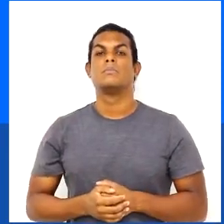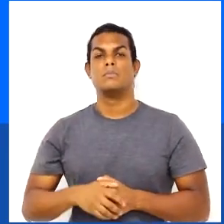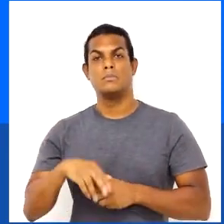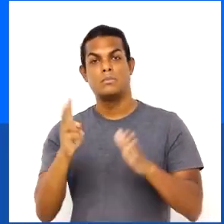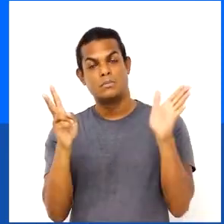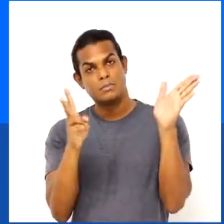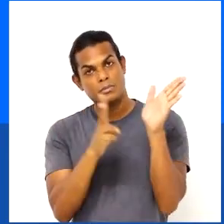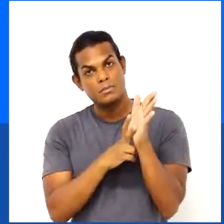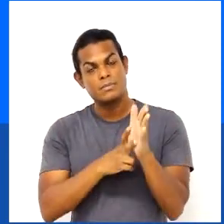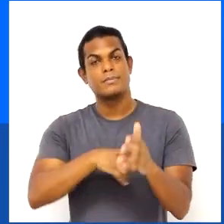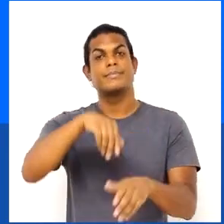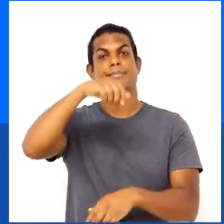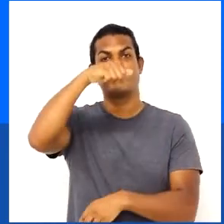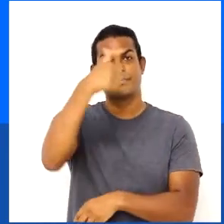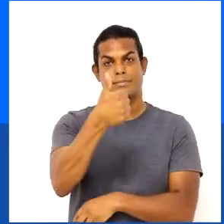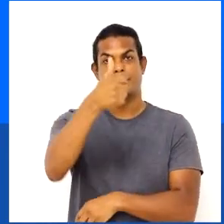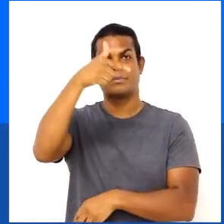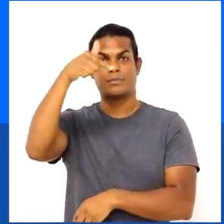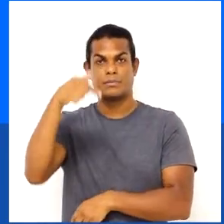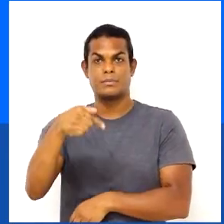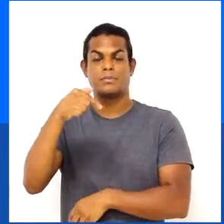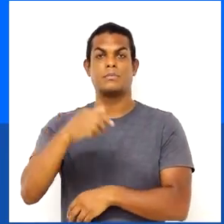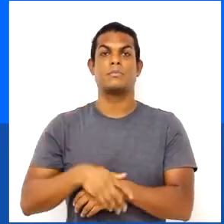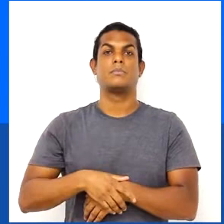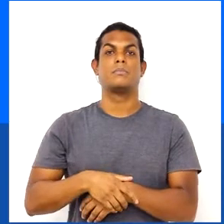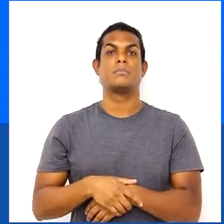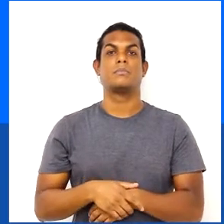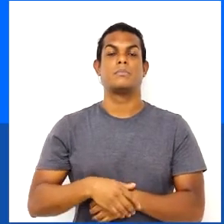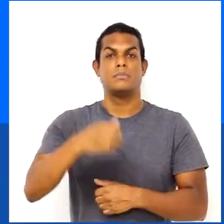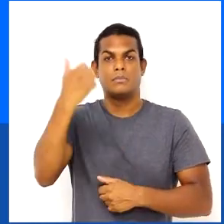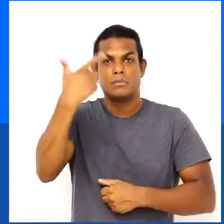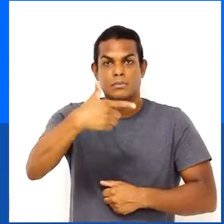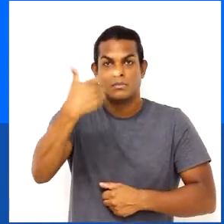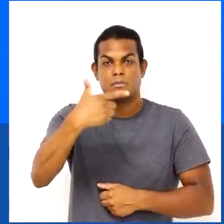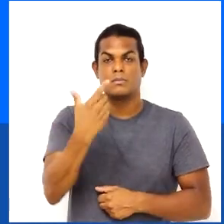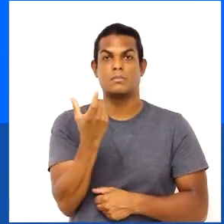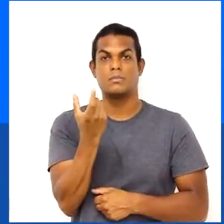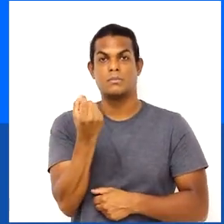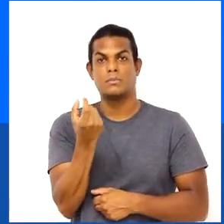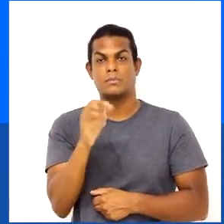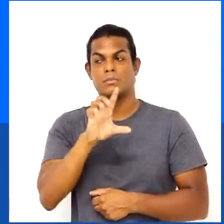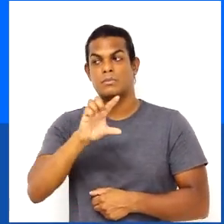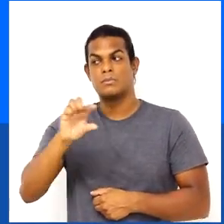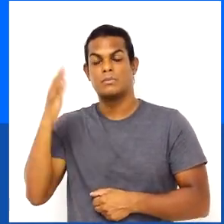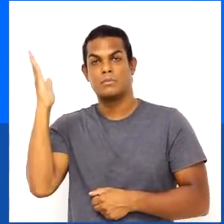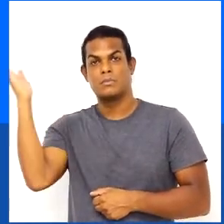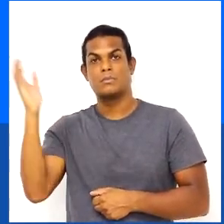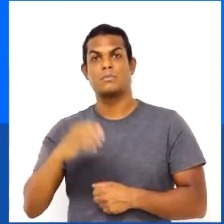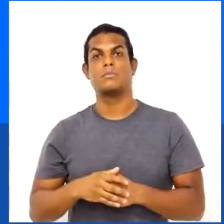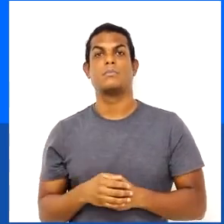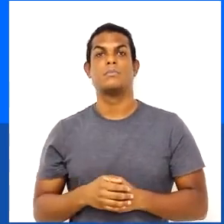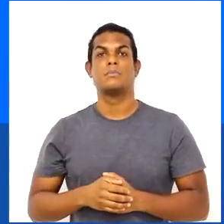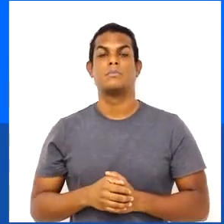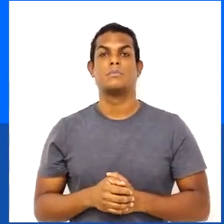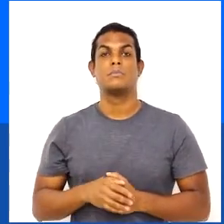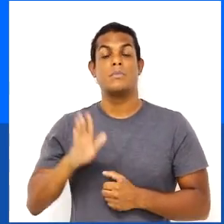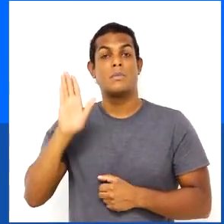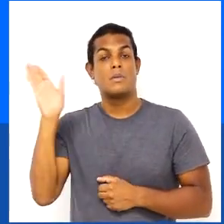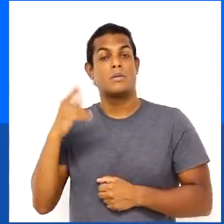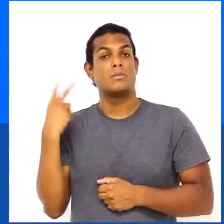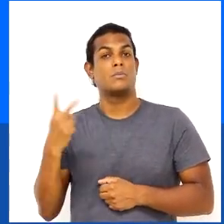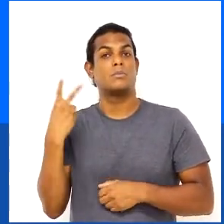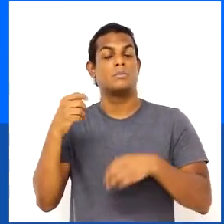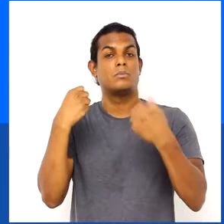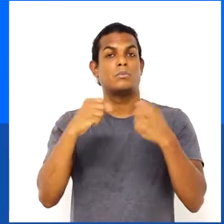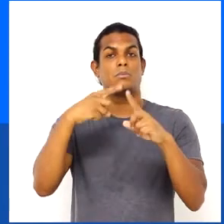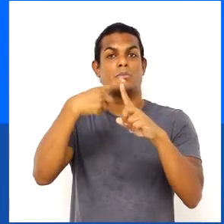resultando o valor 17 na segunda linha. Esse valor 17 deve ser somado com o terceiro